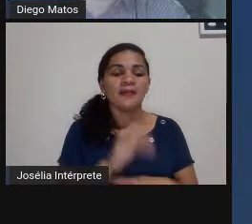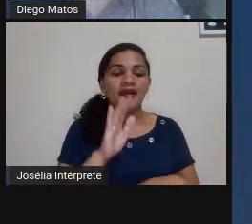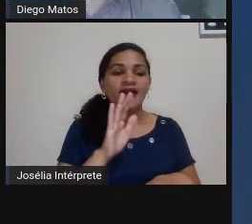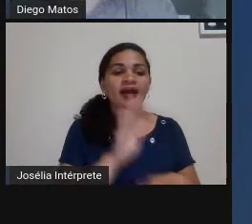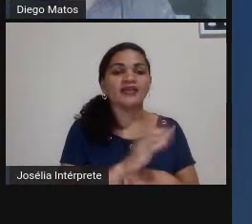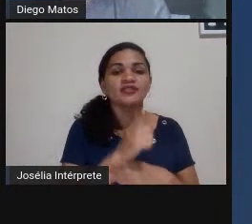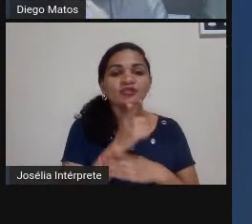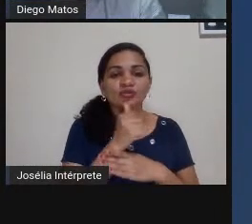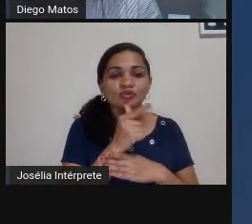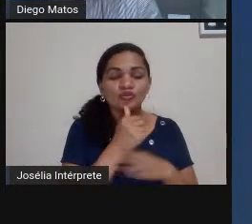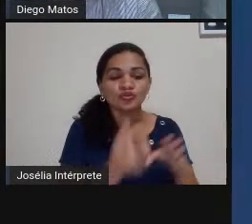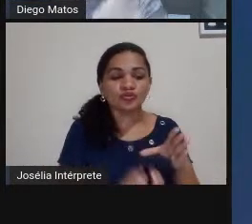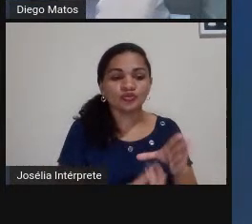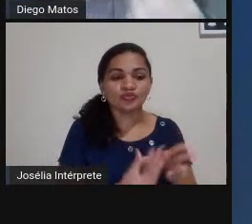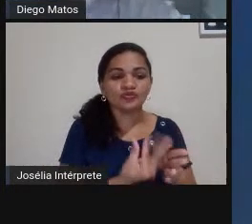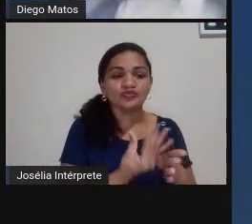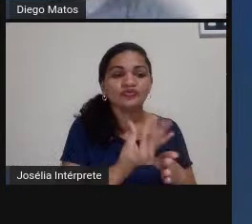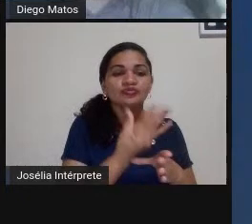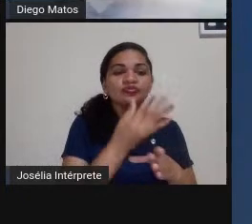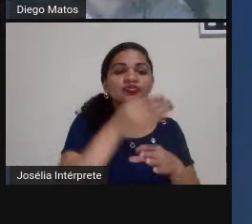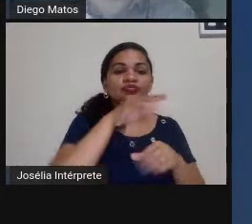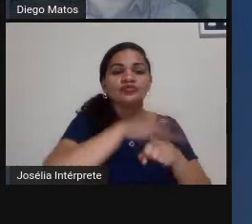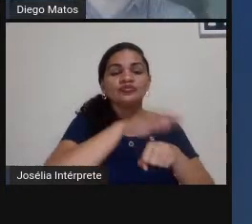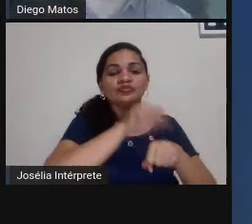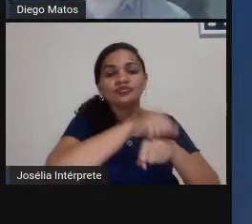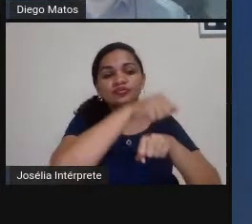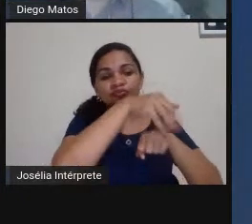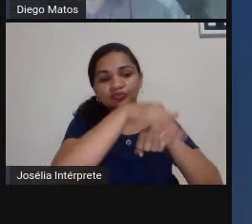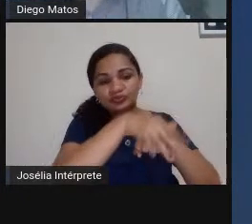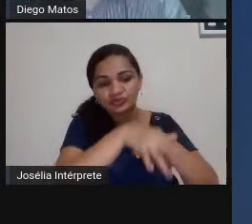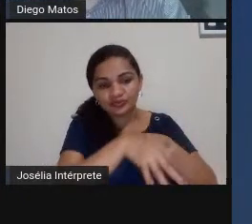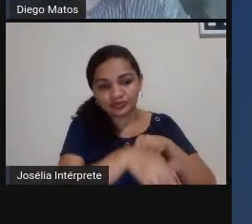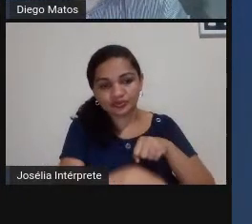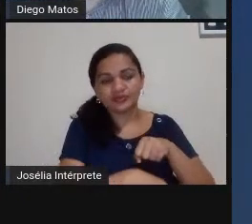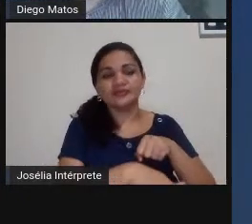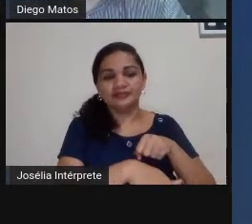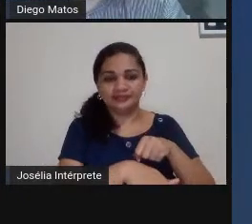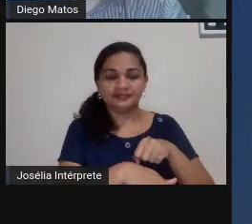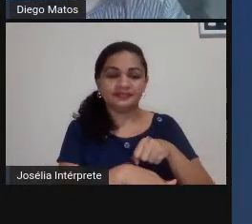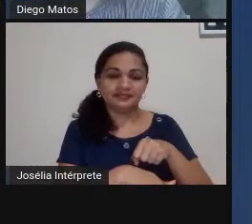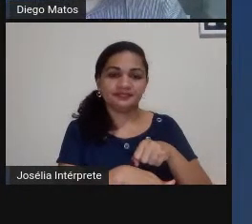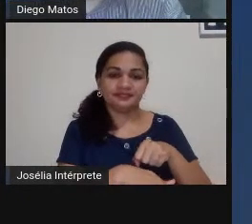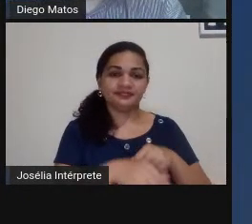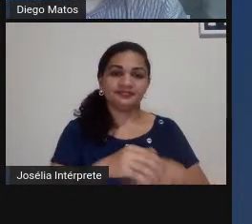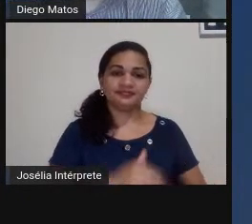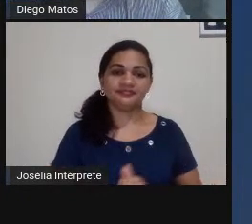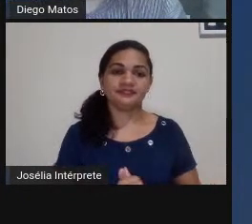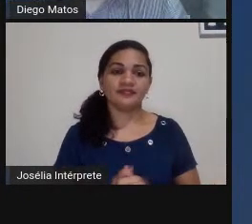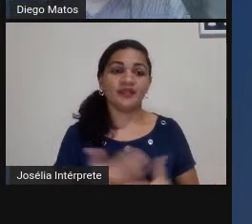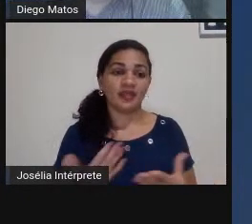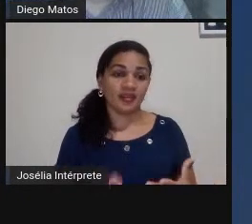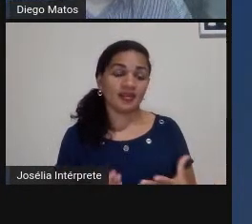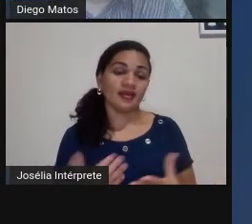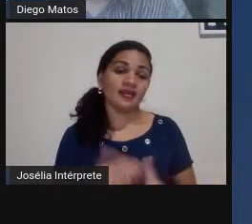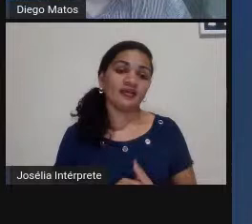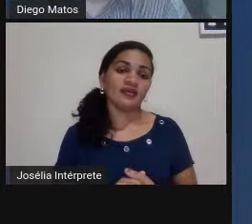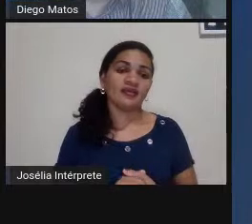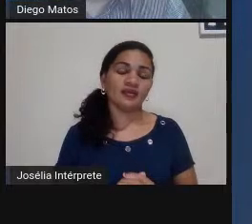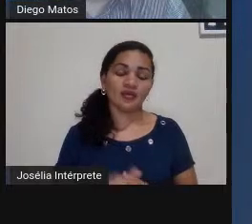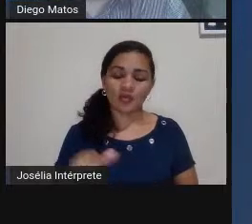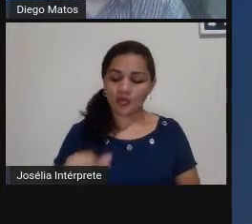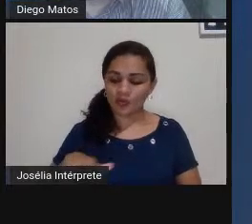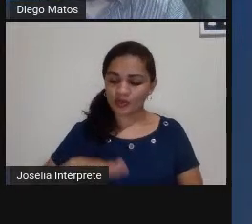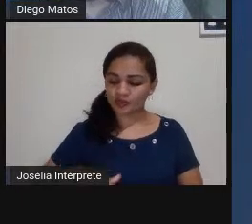dos solos áridos da África para poder ajudar toda a família dele quanto a comunidade que vivia lá perto e aí depois ligar outro